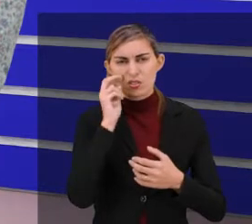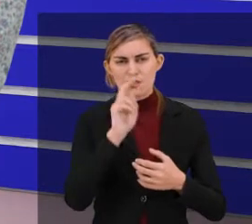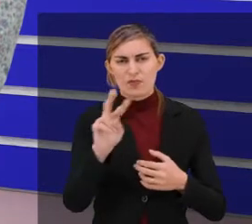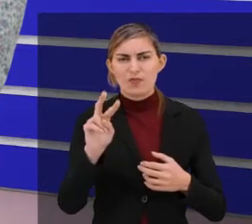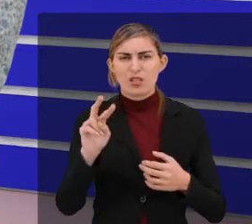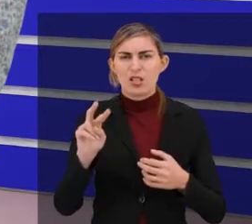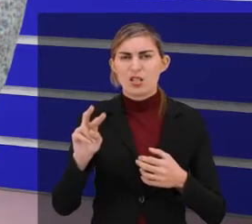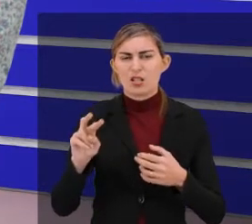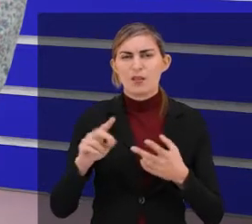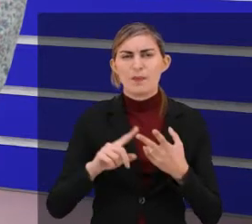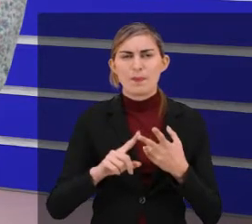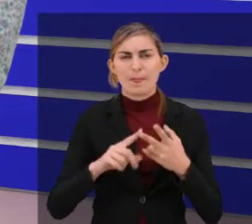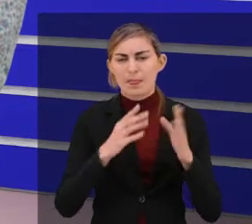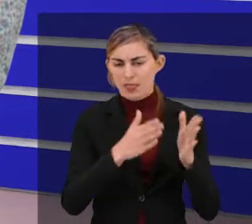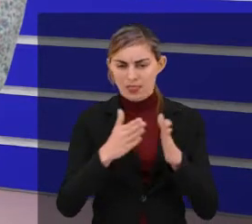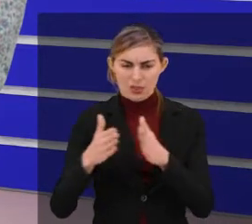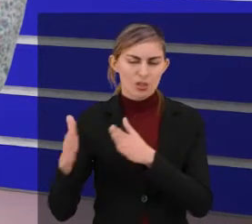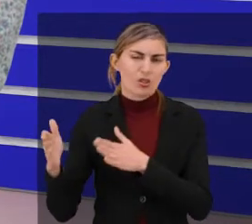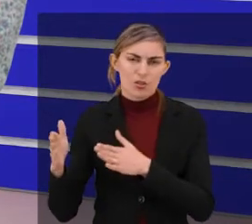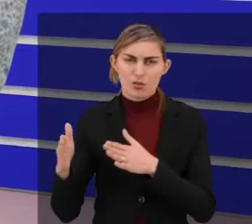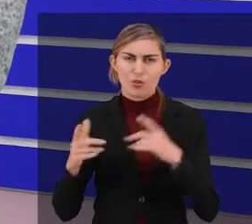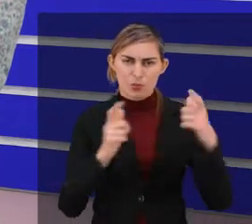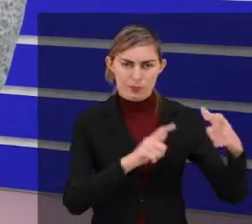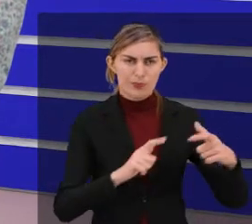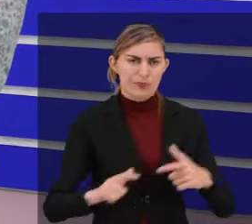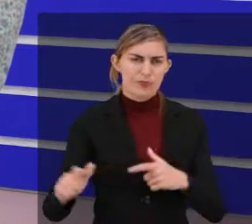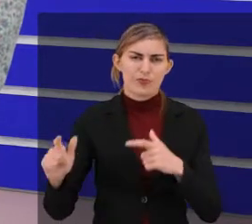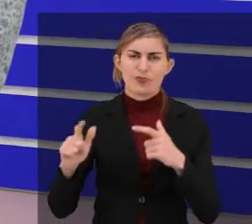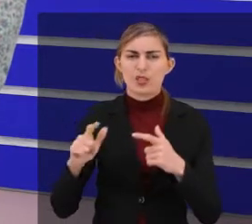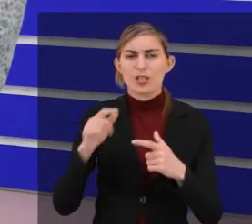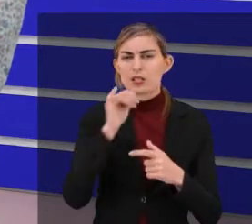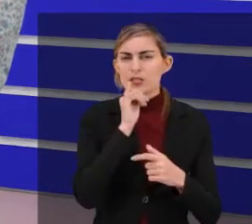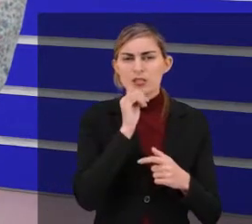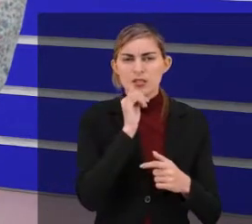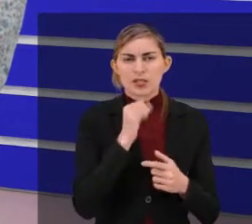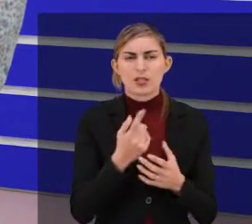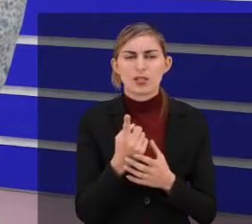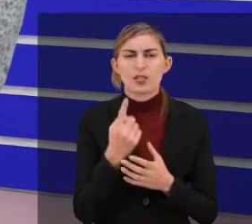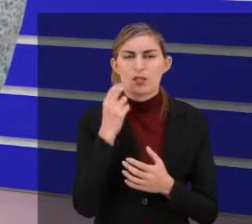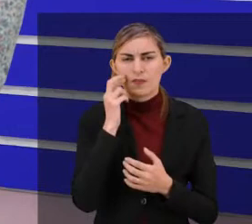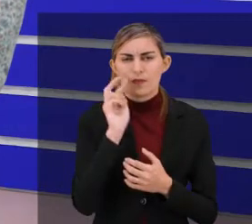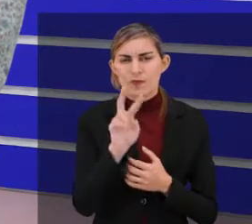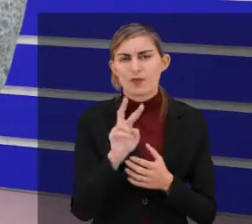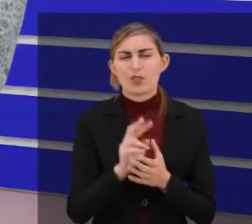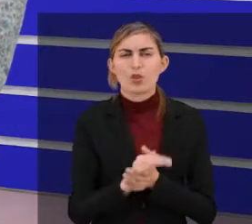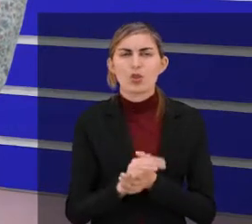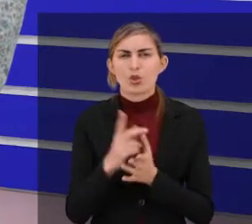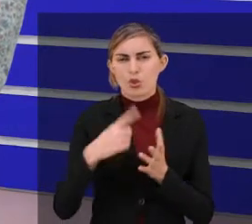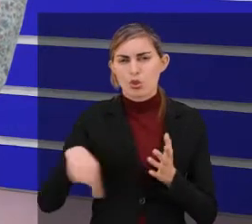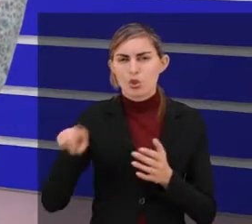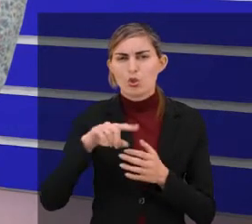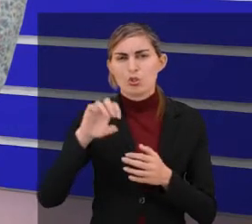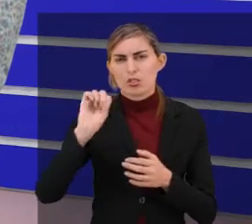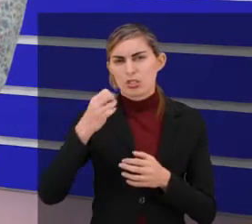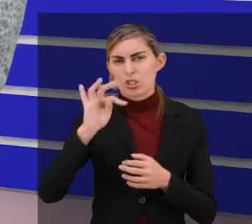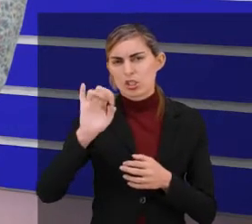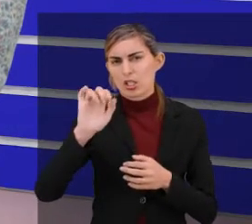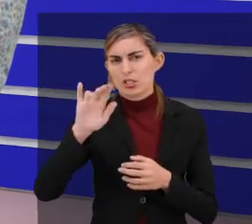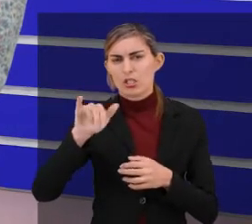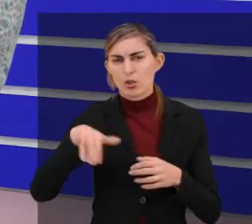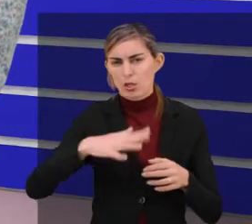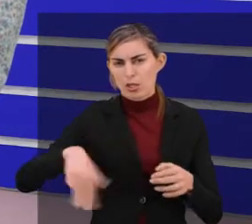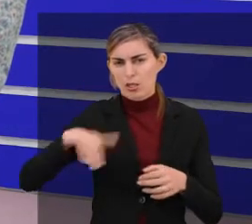uma desmobilização das organizações. Vamos pegar o caso de uma nossa estatal da